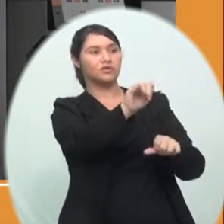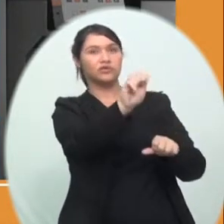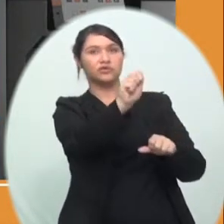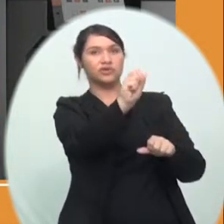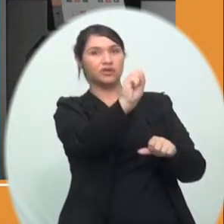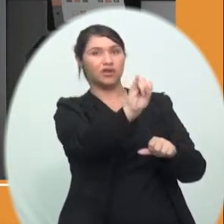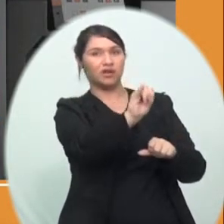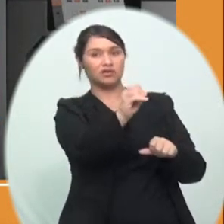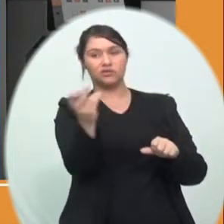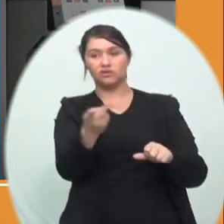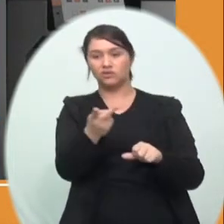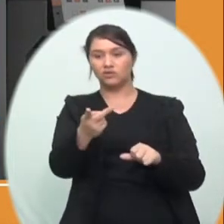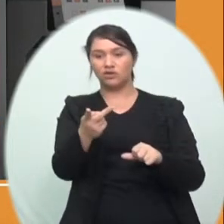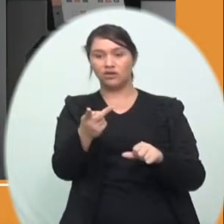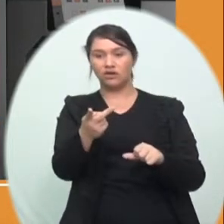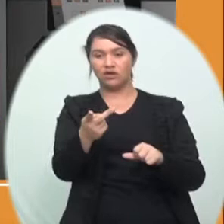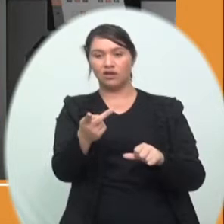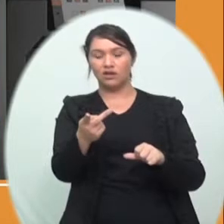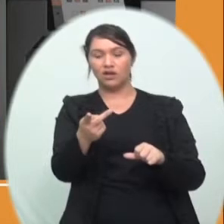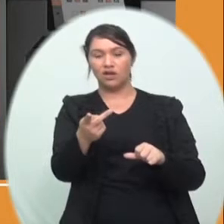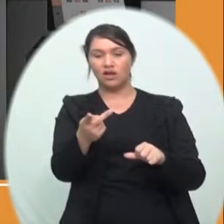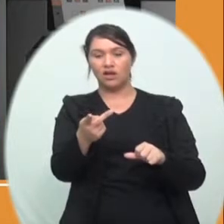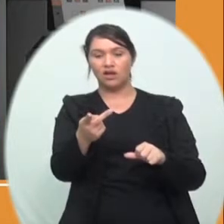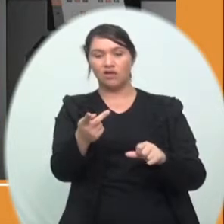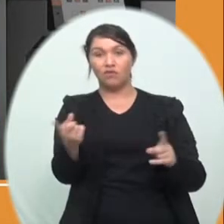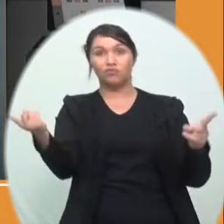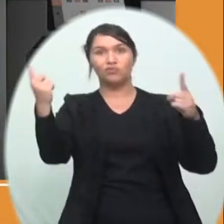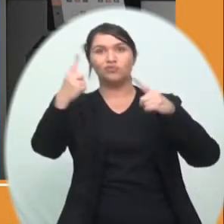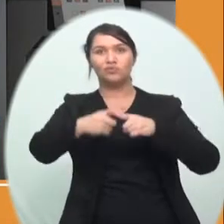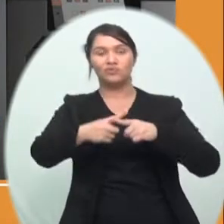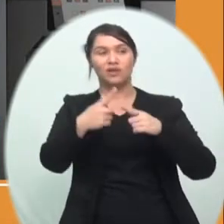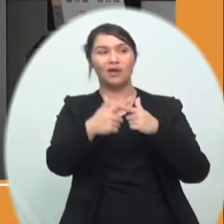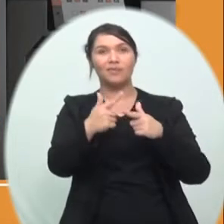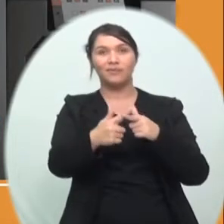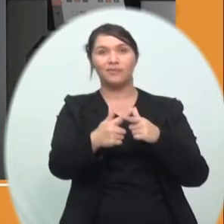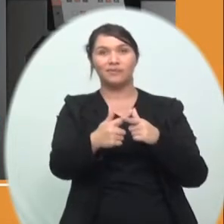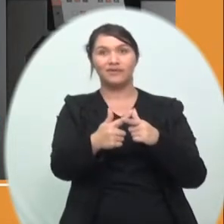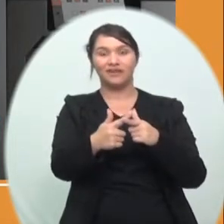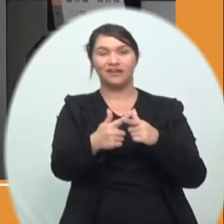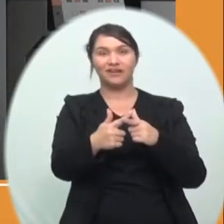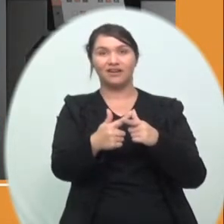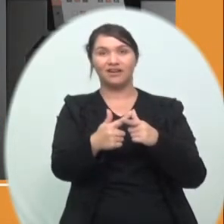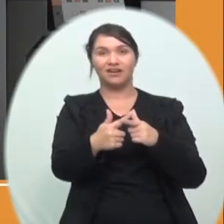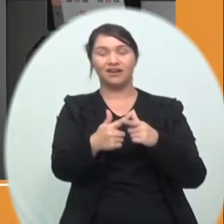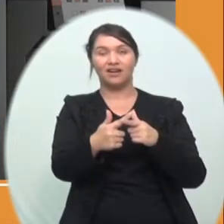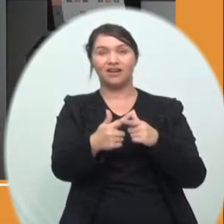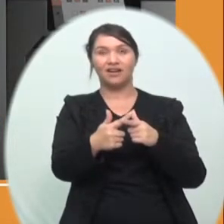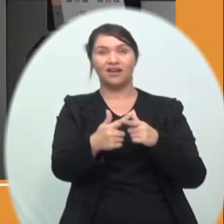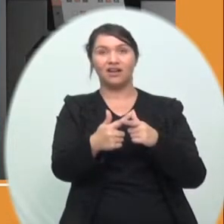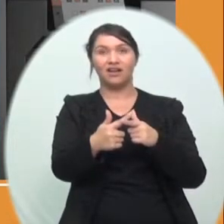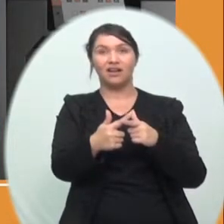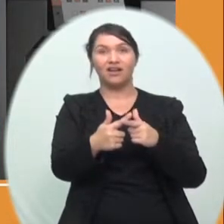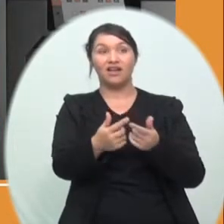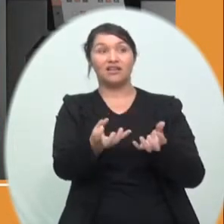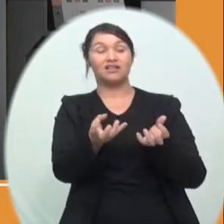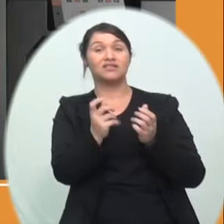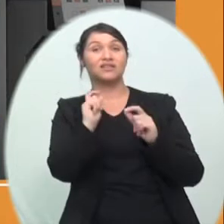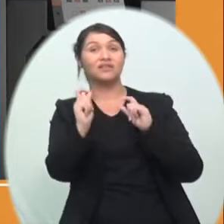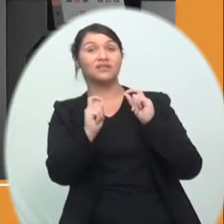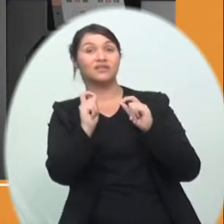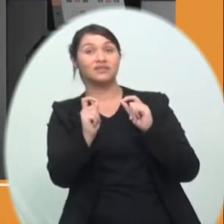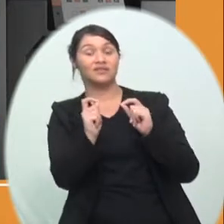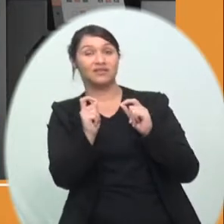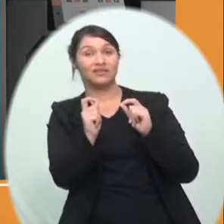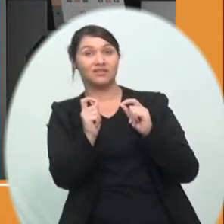os ovos. Então eu vou fazer uma assinatura da geladeira com o Angelone. Você compra para mim, eu compro só de ti, mas você me dá a geladeira. A geladeira vai